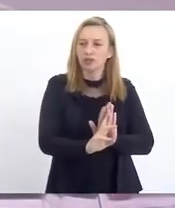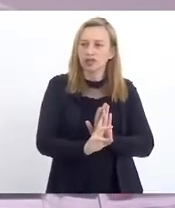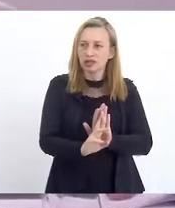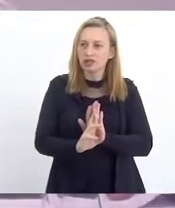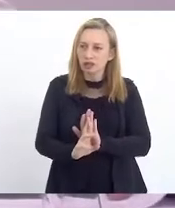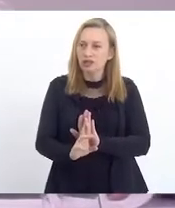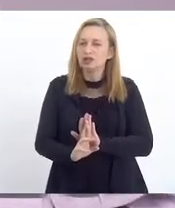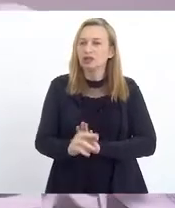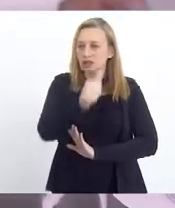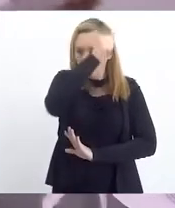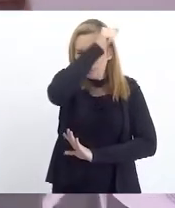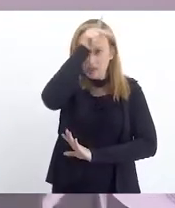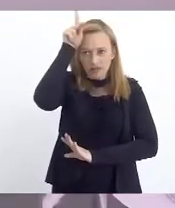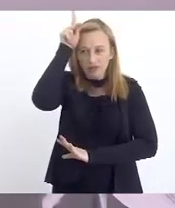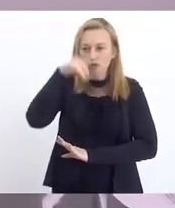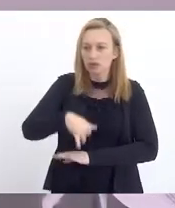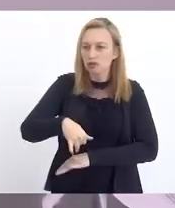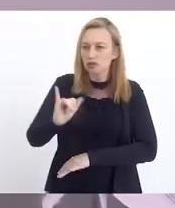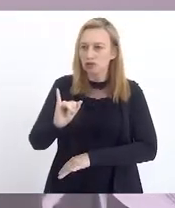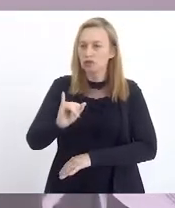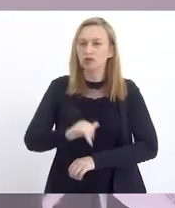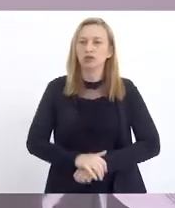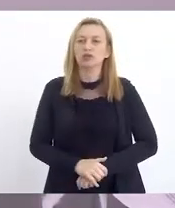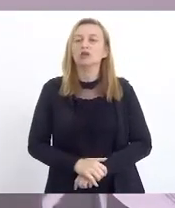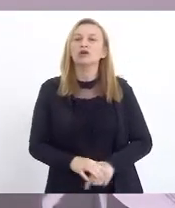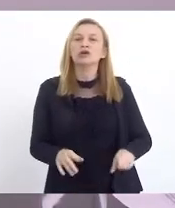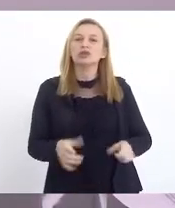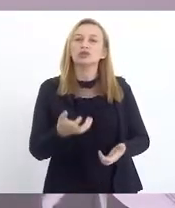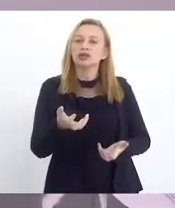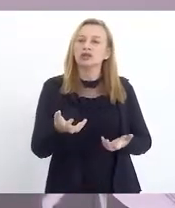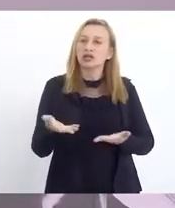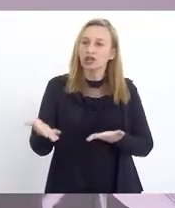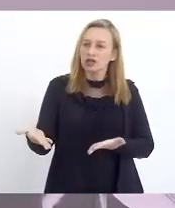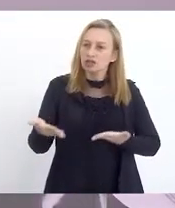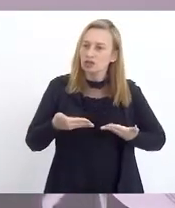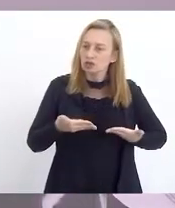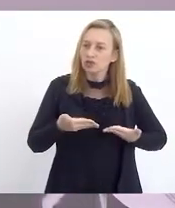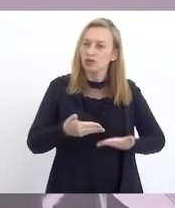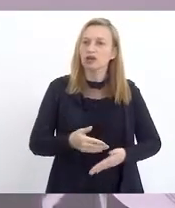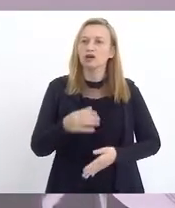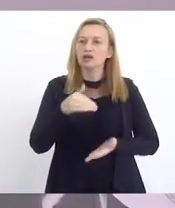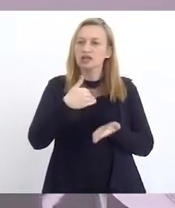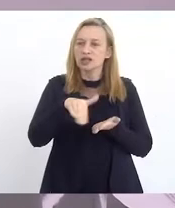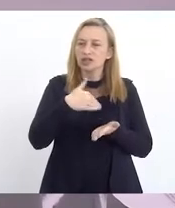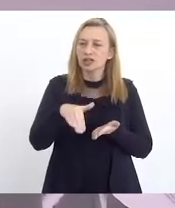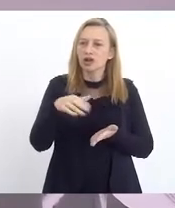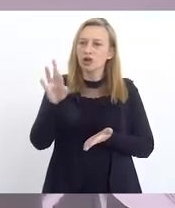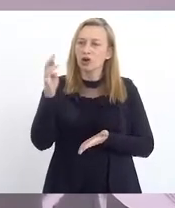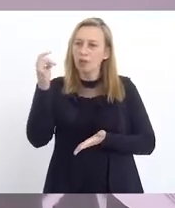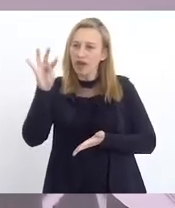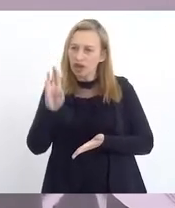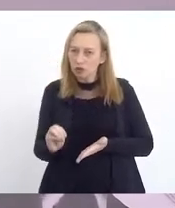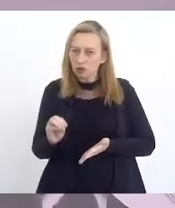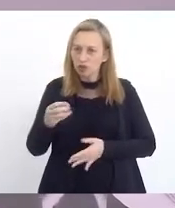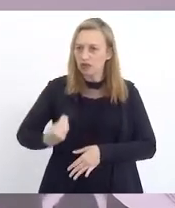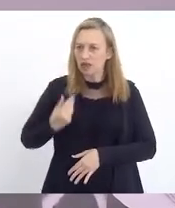da Prefeitura de Nova Iguaçu. Inclusive, eu queria chamar o secretário Roberto Cid, está